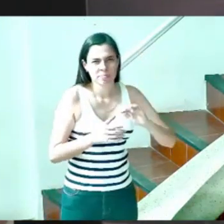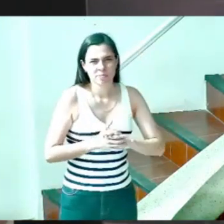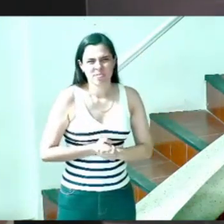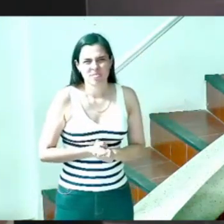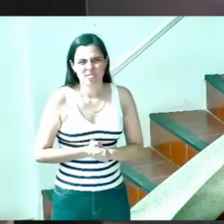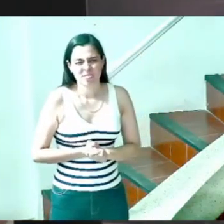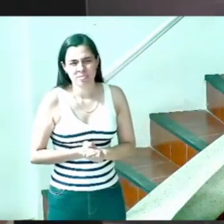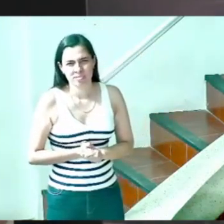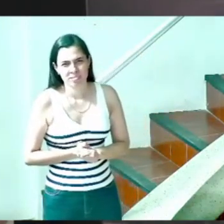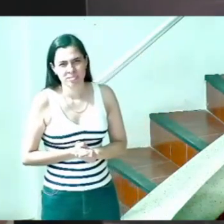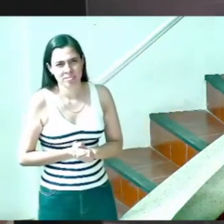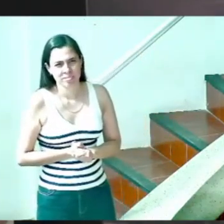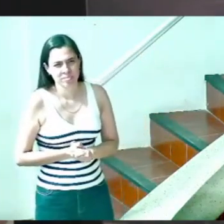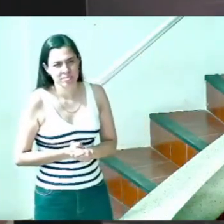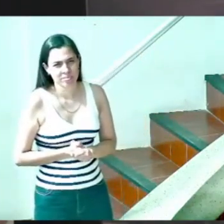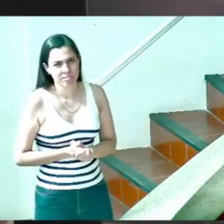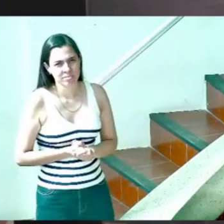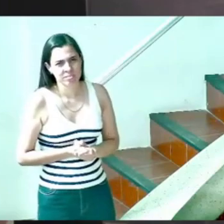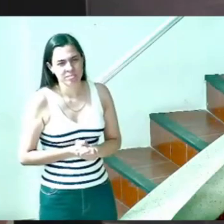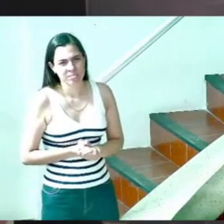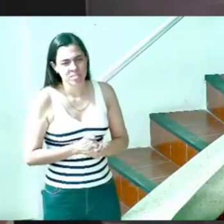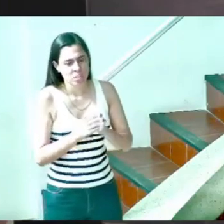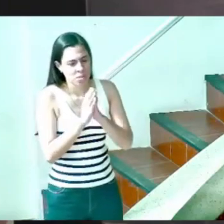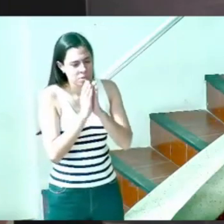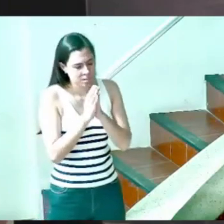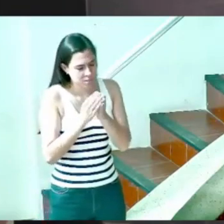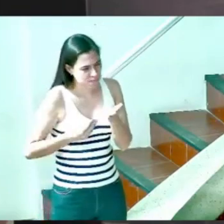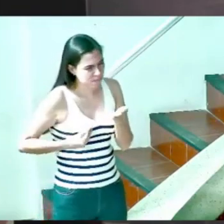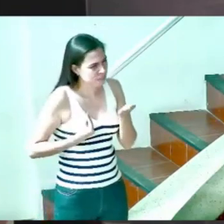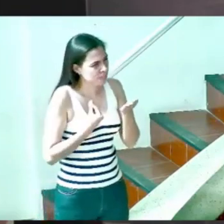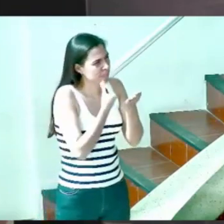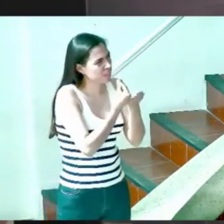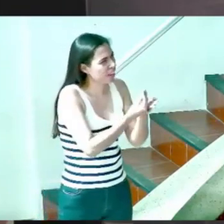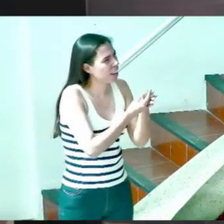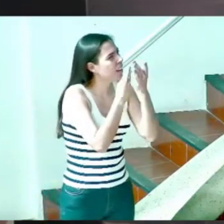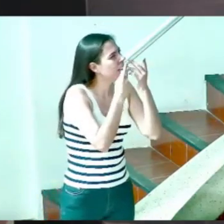Faça da oração também um lugar onde você coloca as suas necessidades,